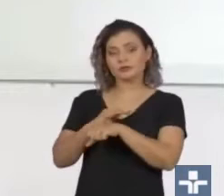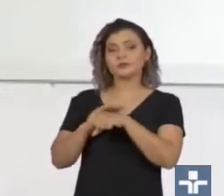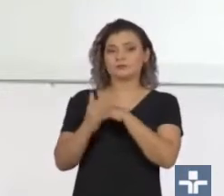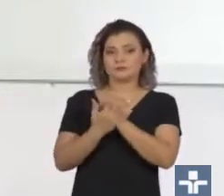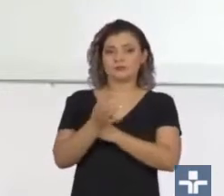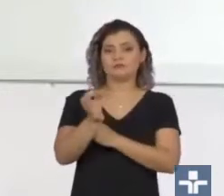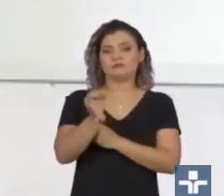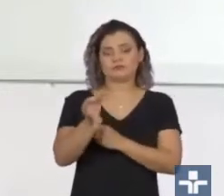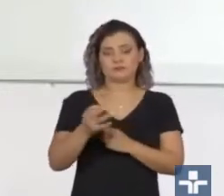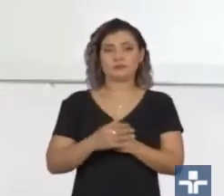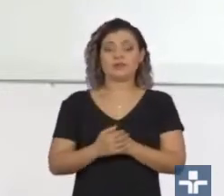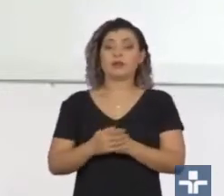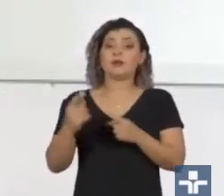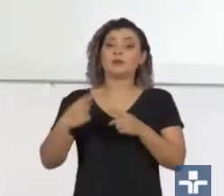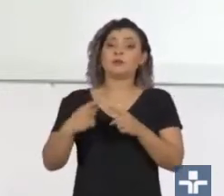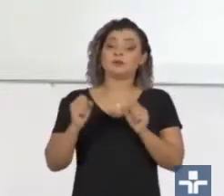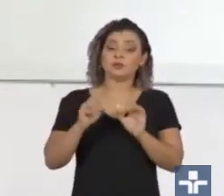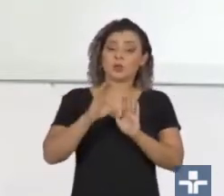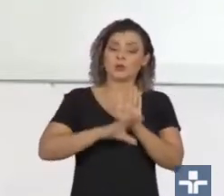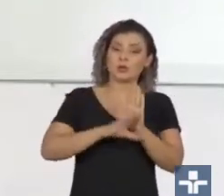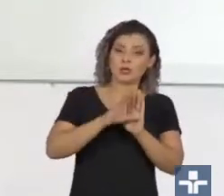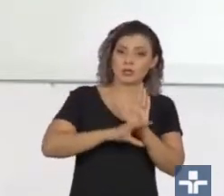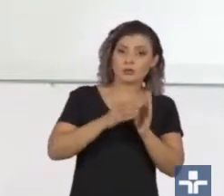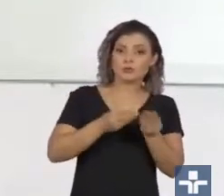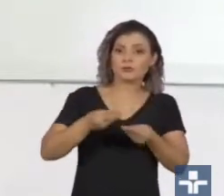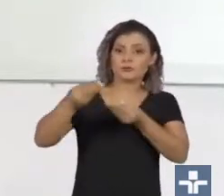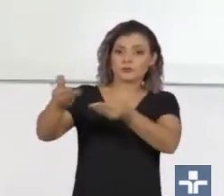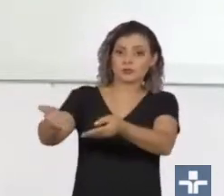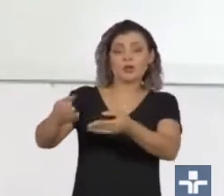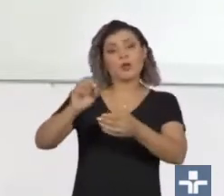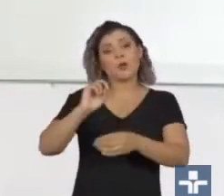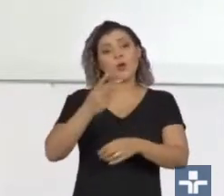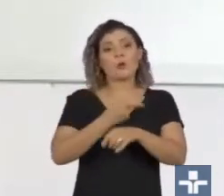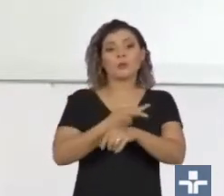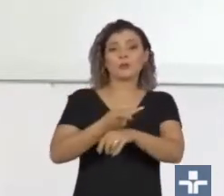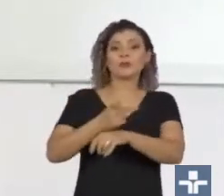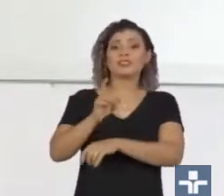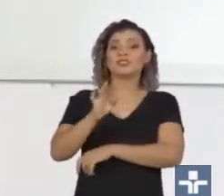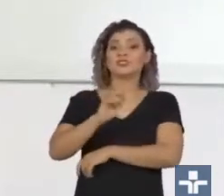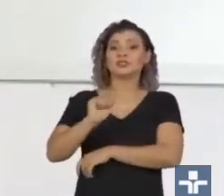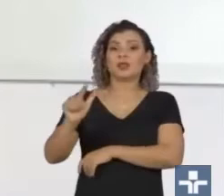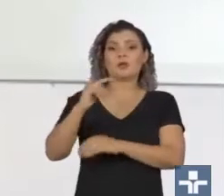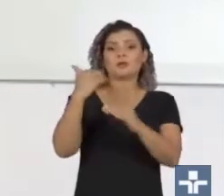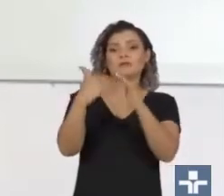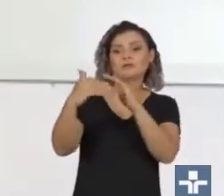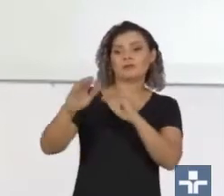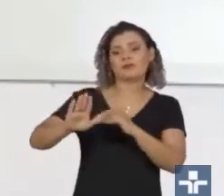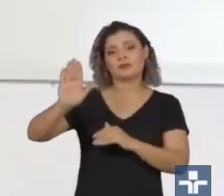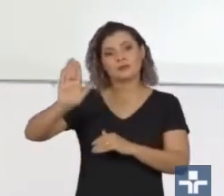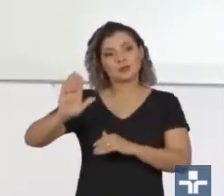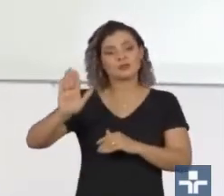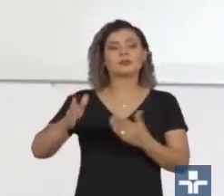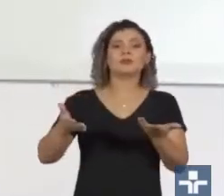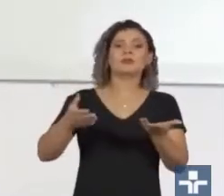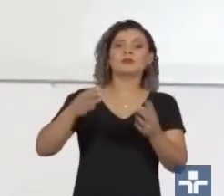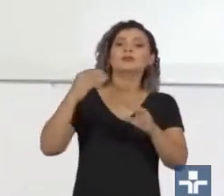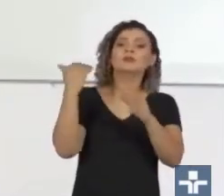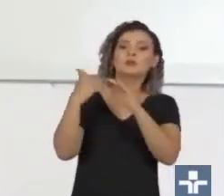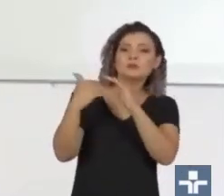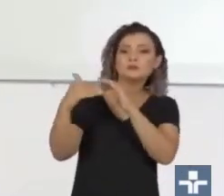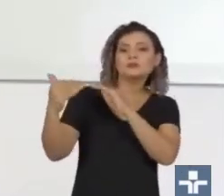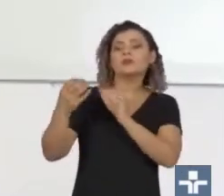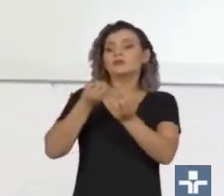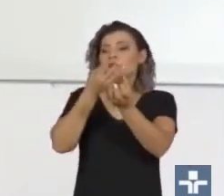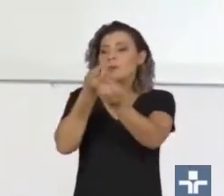né? Você tanto poderia levar um currículo como buscar essas vagas de forma digital. Então, se candidatando, colocando seu currículo em banco